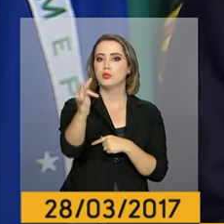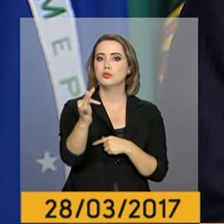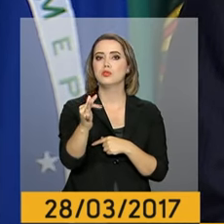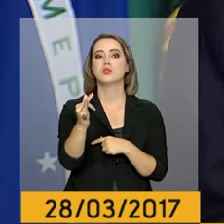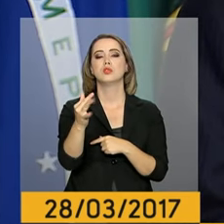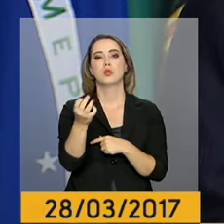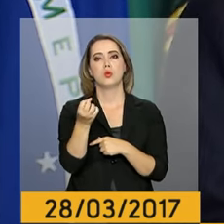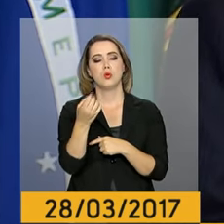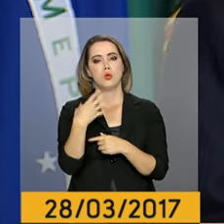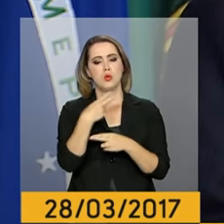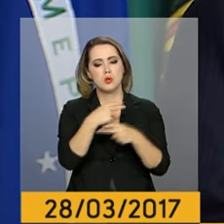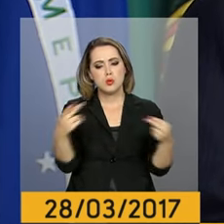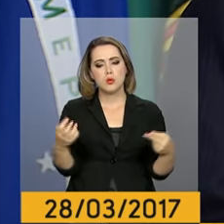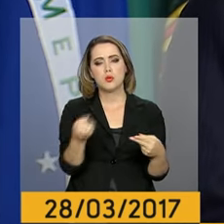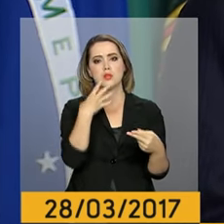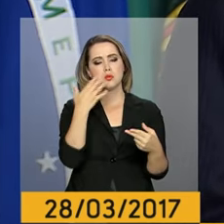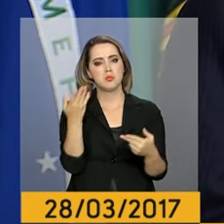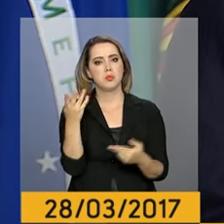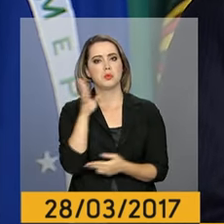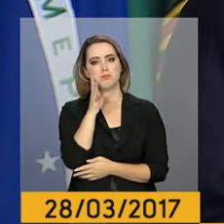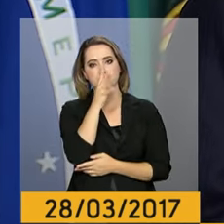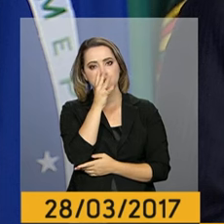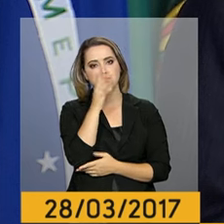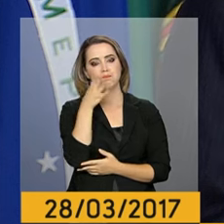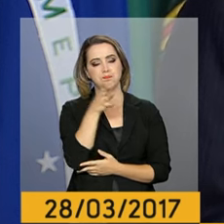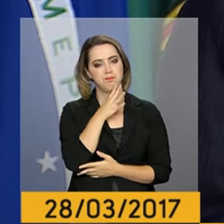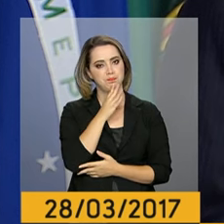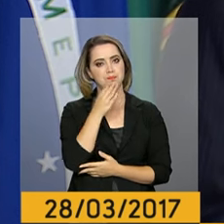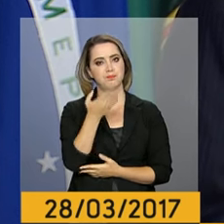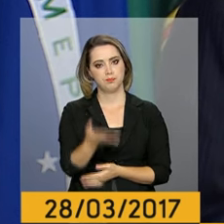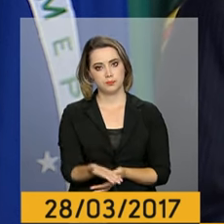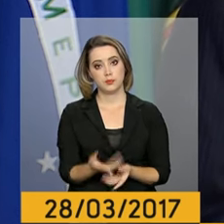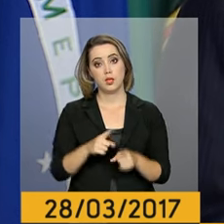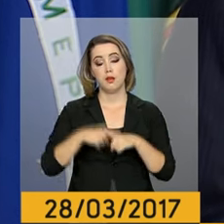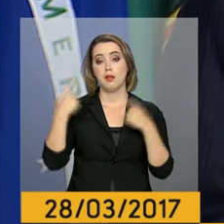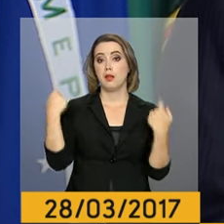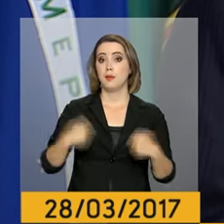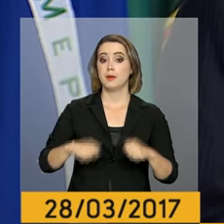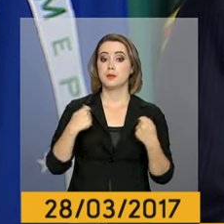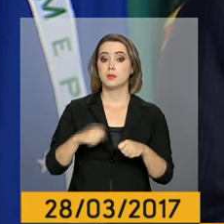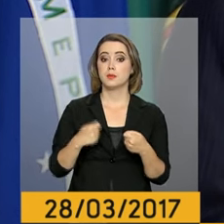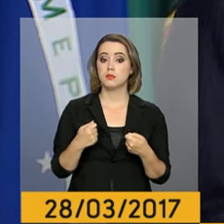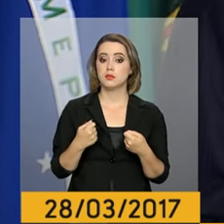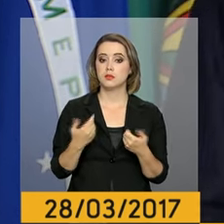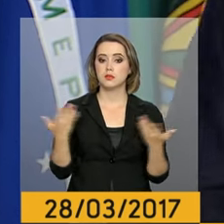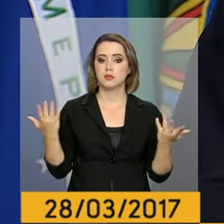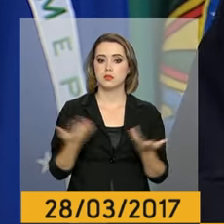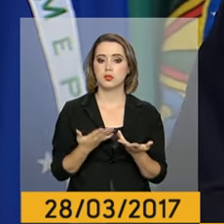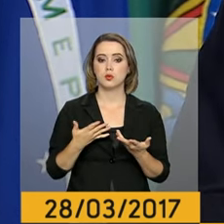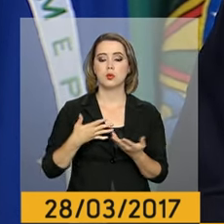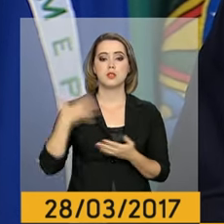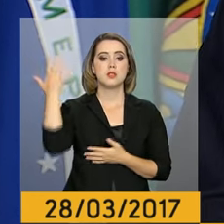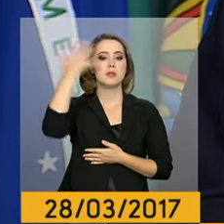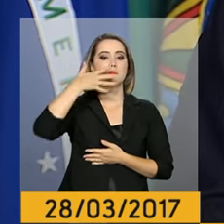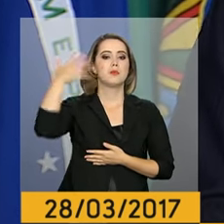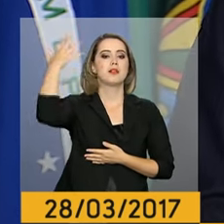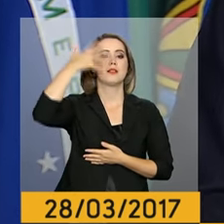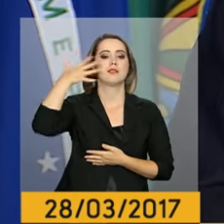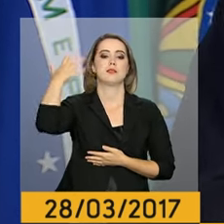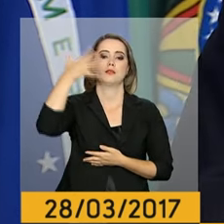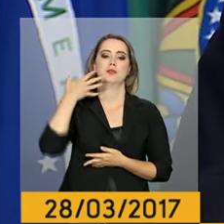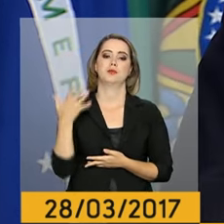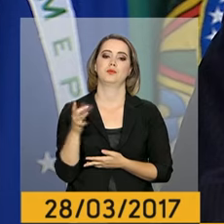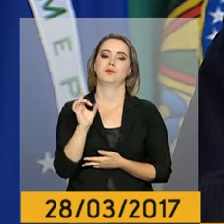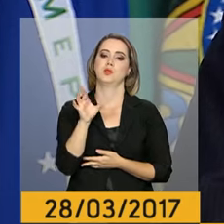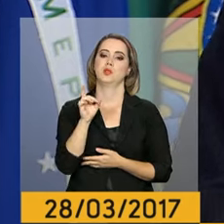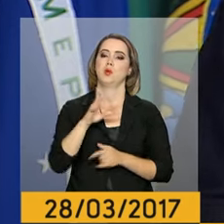será reconhecido mas para tanto é preciso que haja esclarecimento não